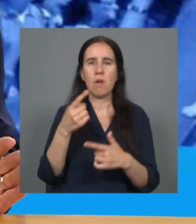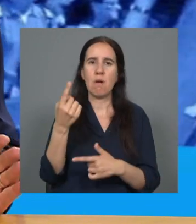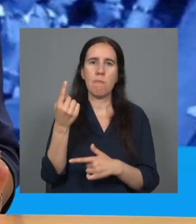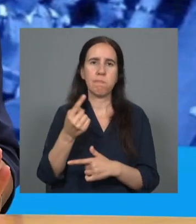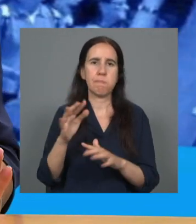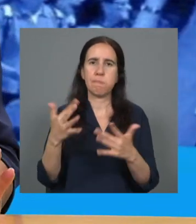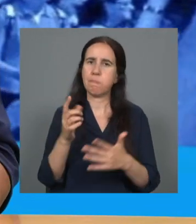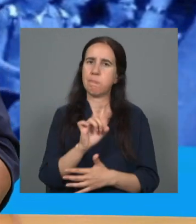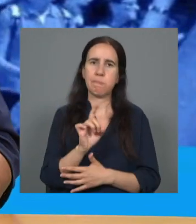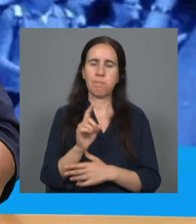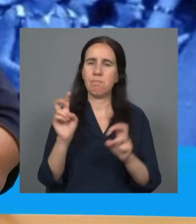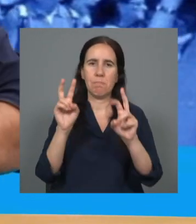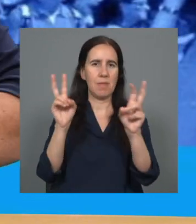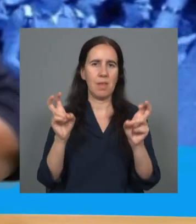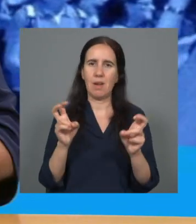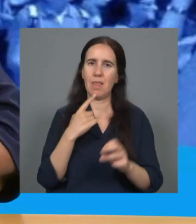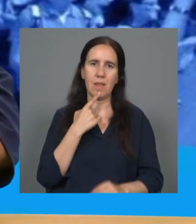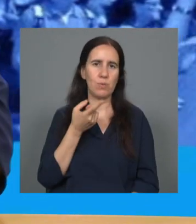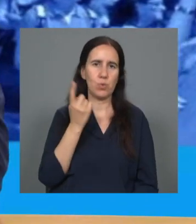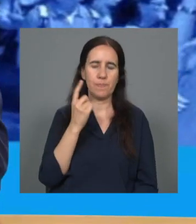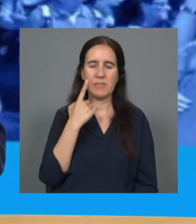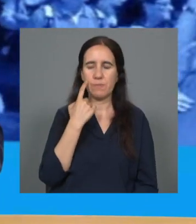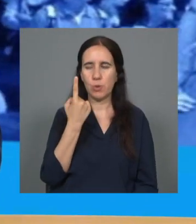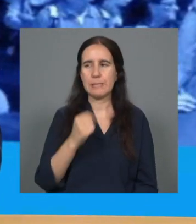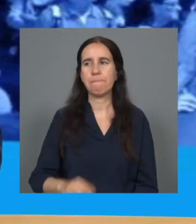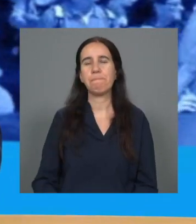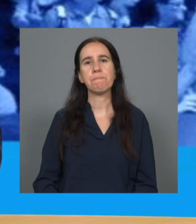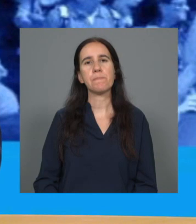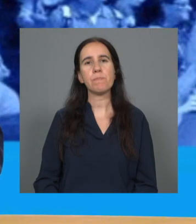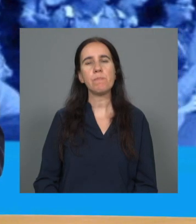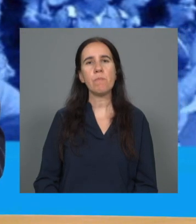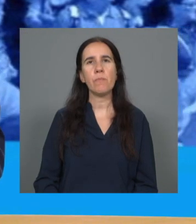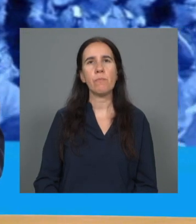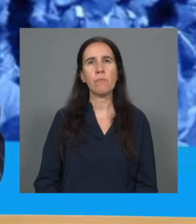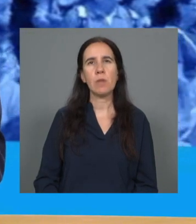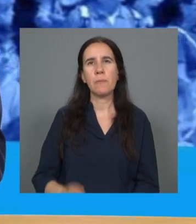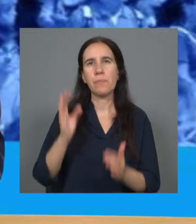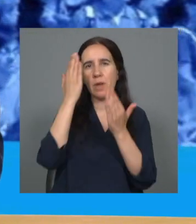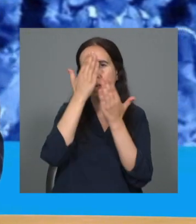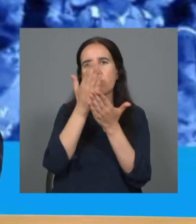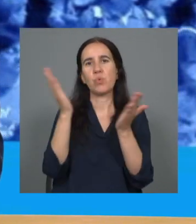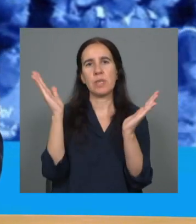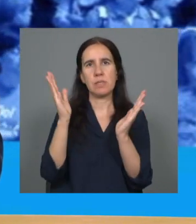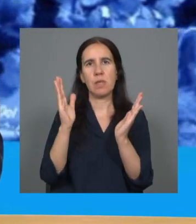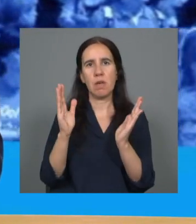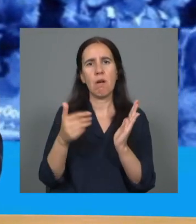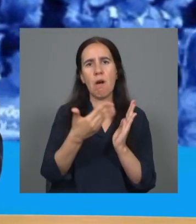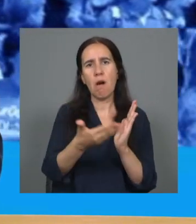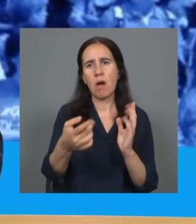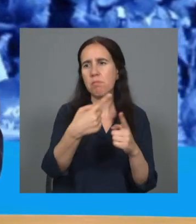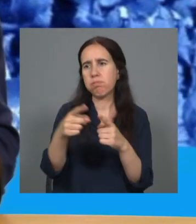para tratar desta matéria. Repare numa coisa, a democracia precisa de outros instrumentos que não do